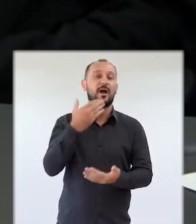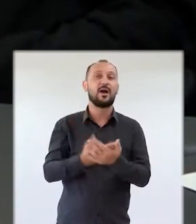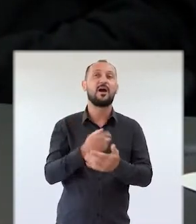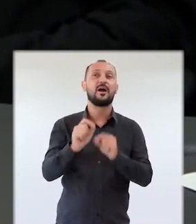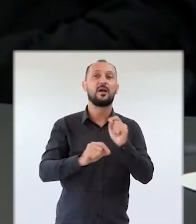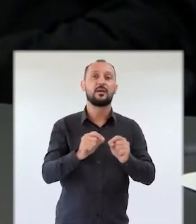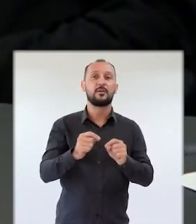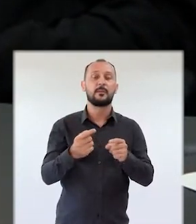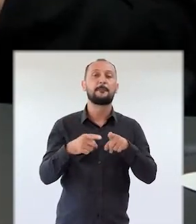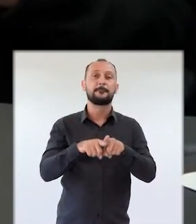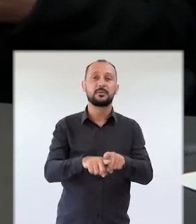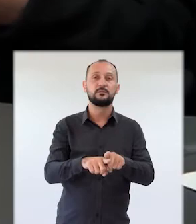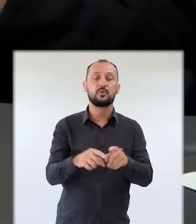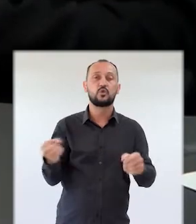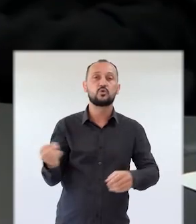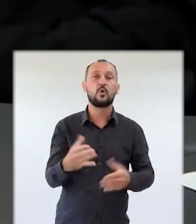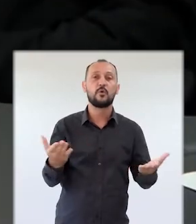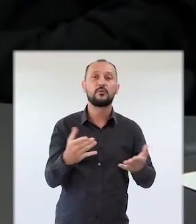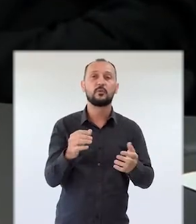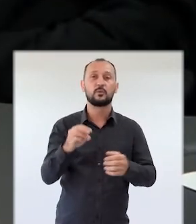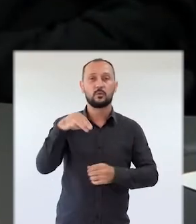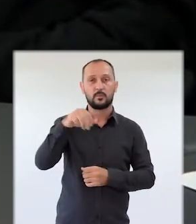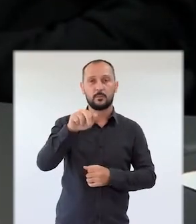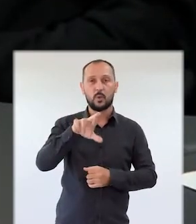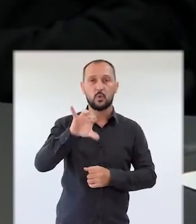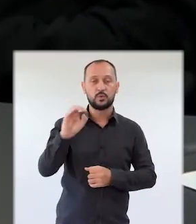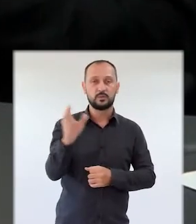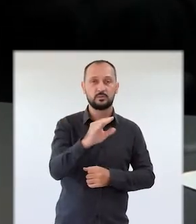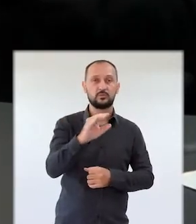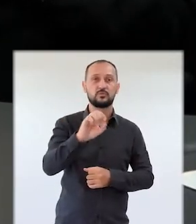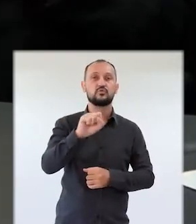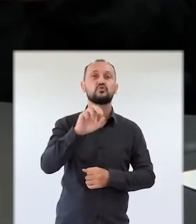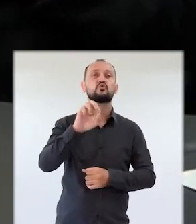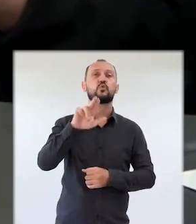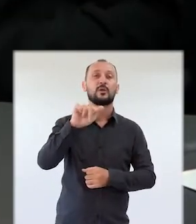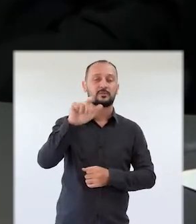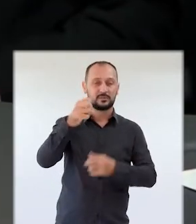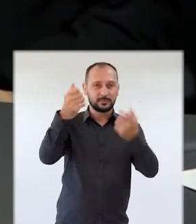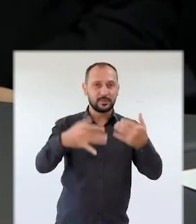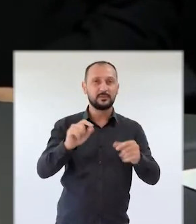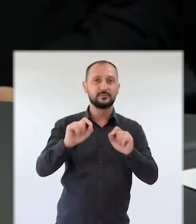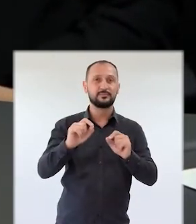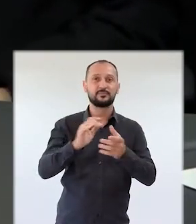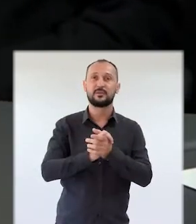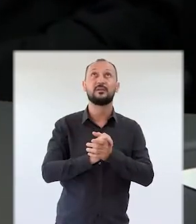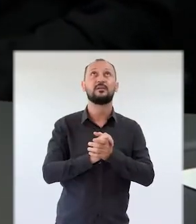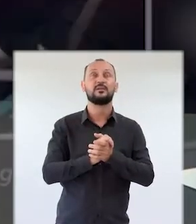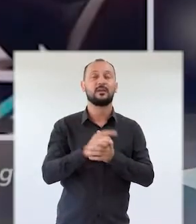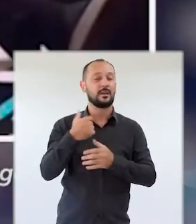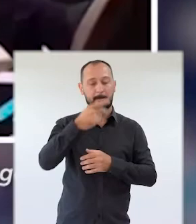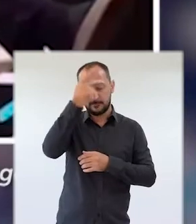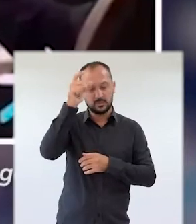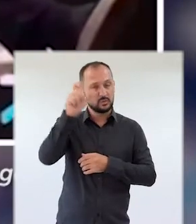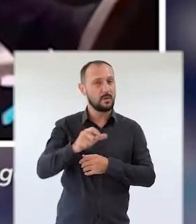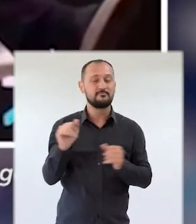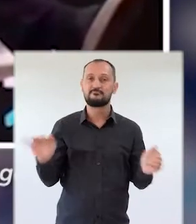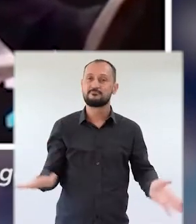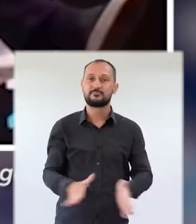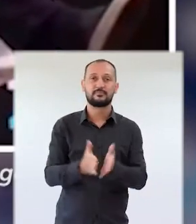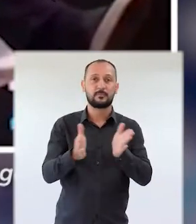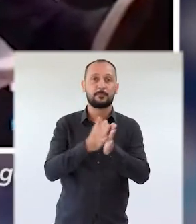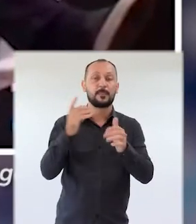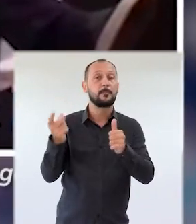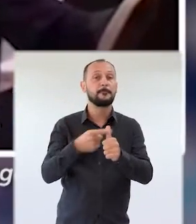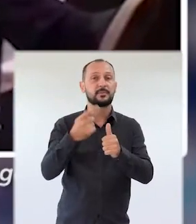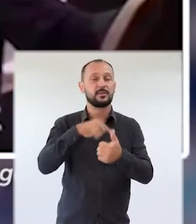atenção é uma parceria recente com o Maurício de Souza, né? Sim. Queria que você falasse um pouco pro... O Maurício de Souza, que é uma pessoa maravilhosa. A